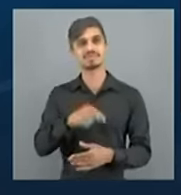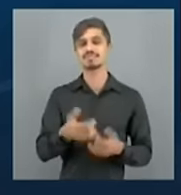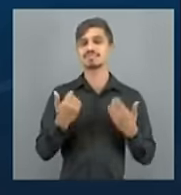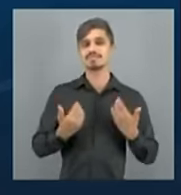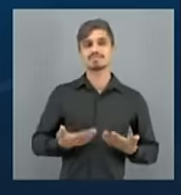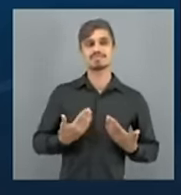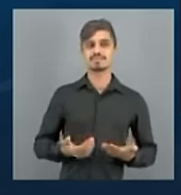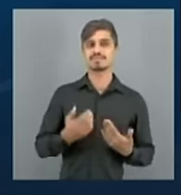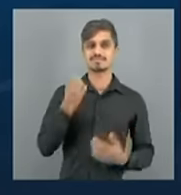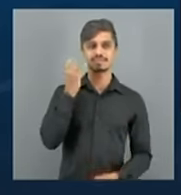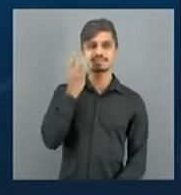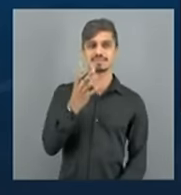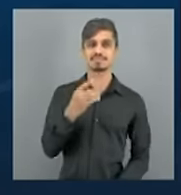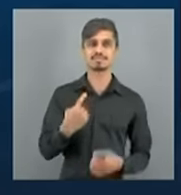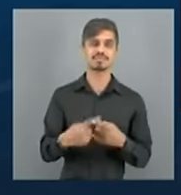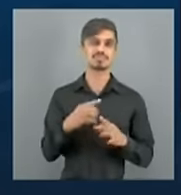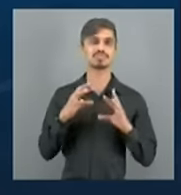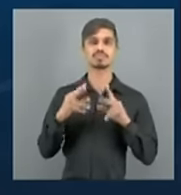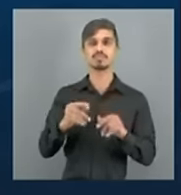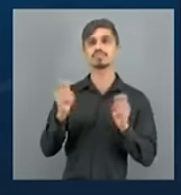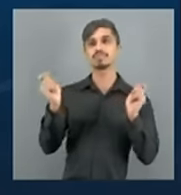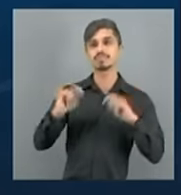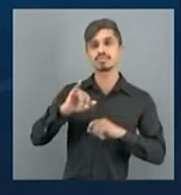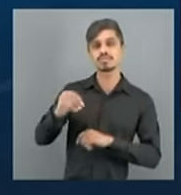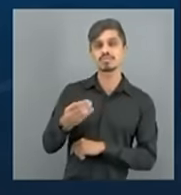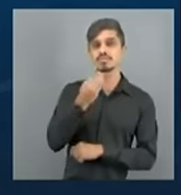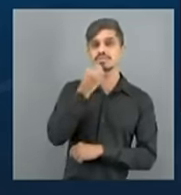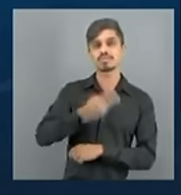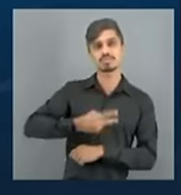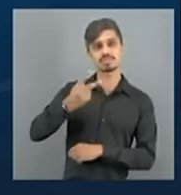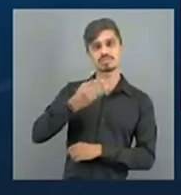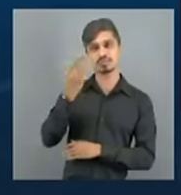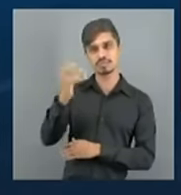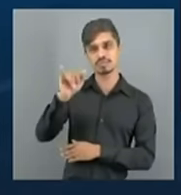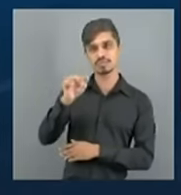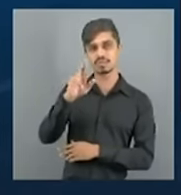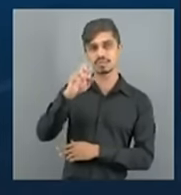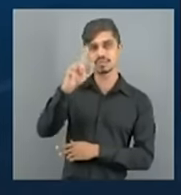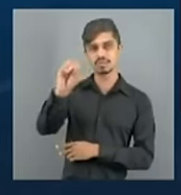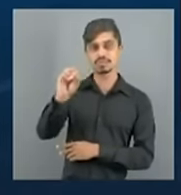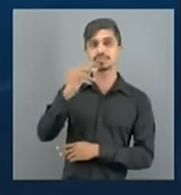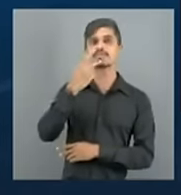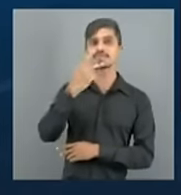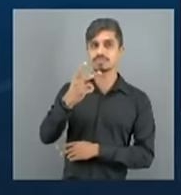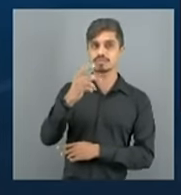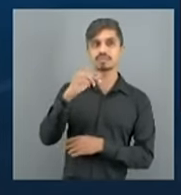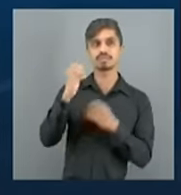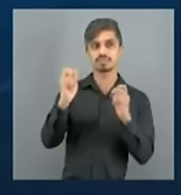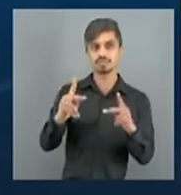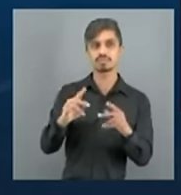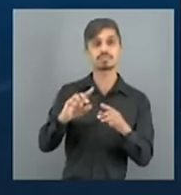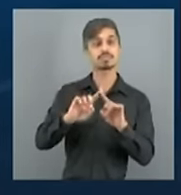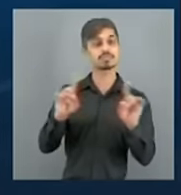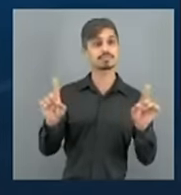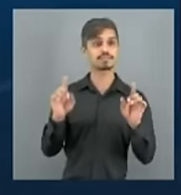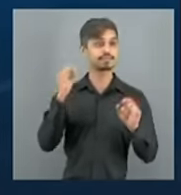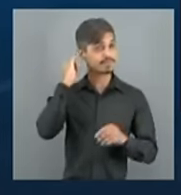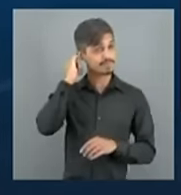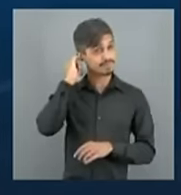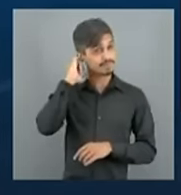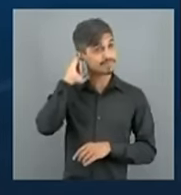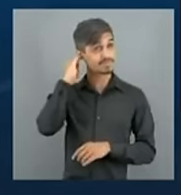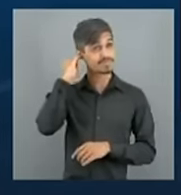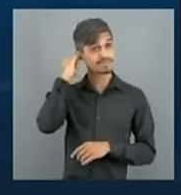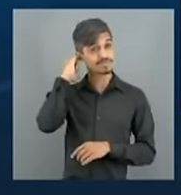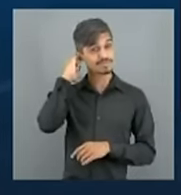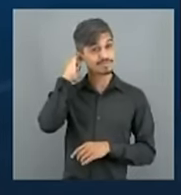até porque eu acho que todo ser humano merece uma segunda chance, como o nosso Girão falou. E agora, eu